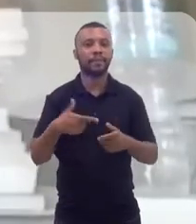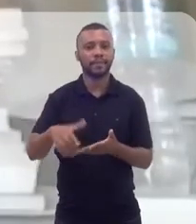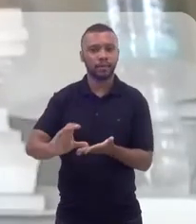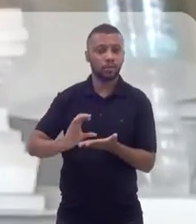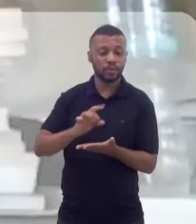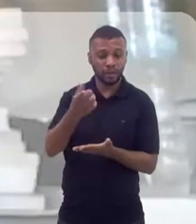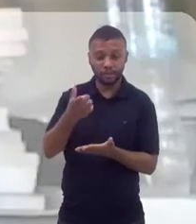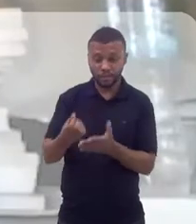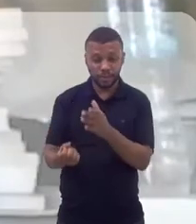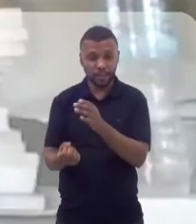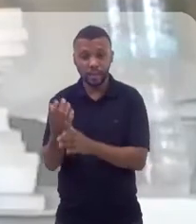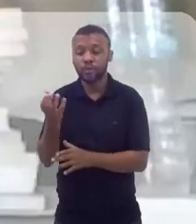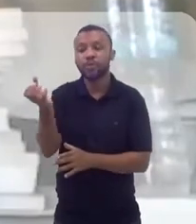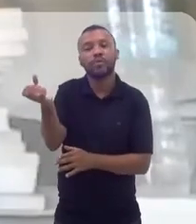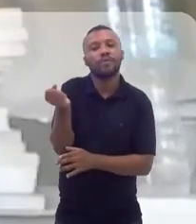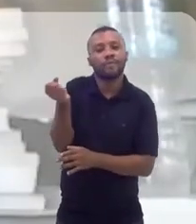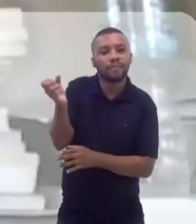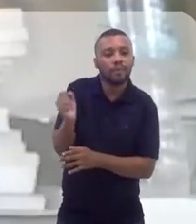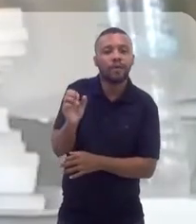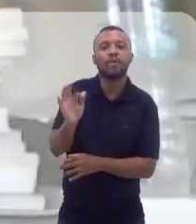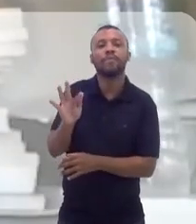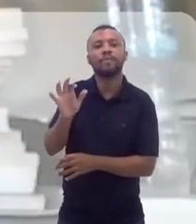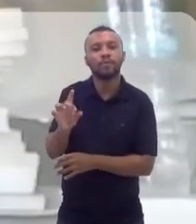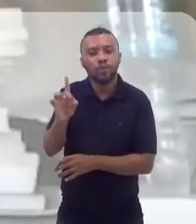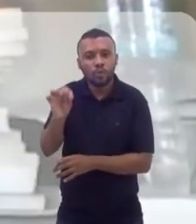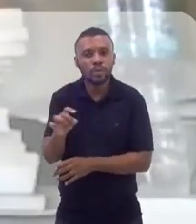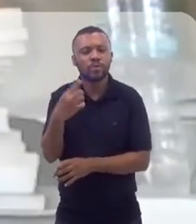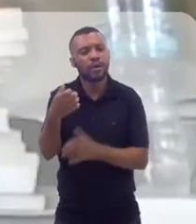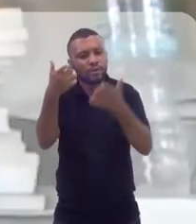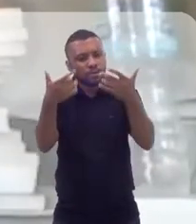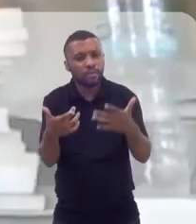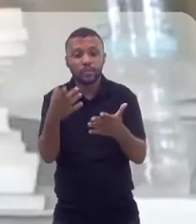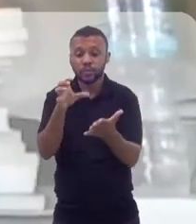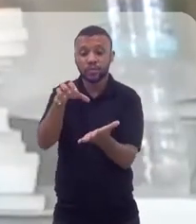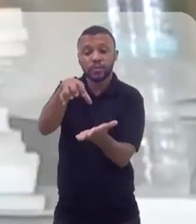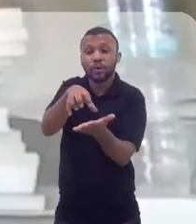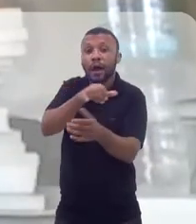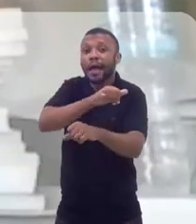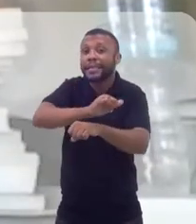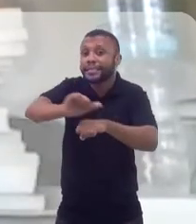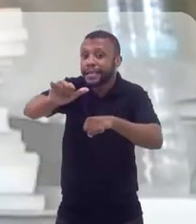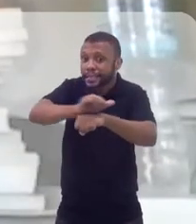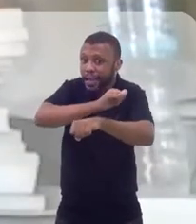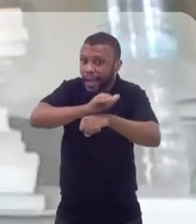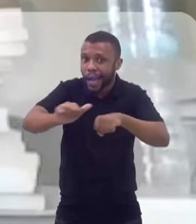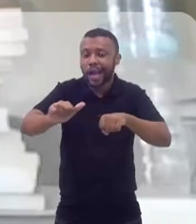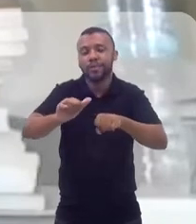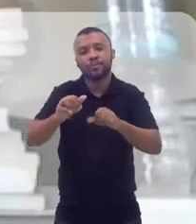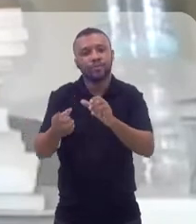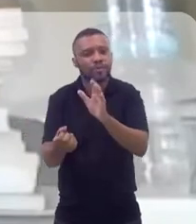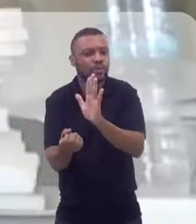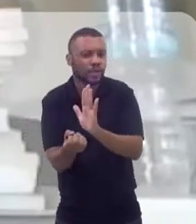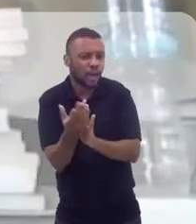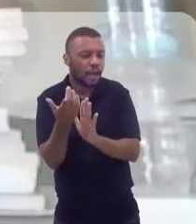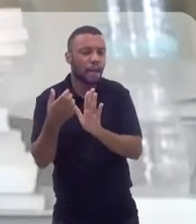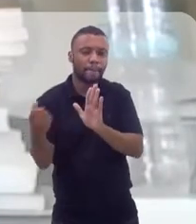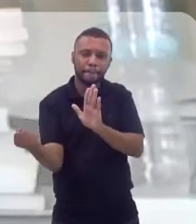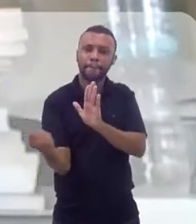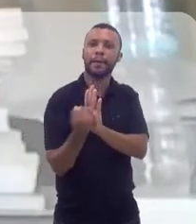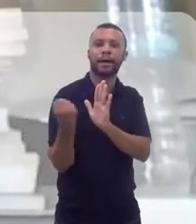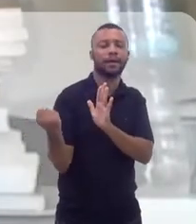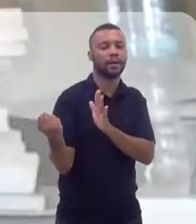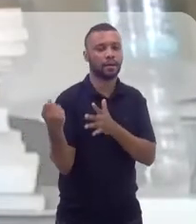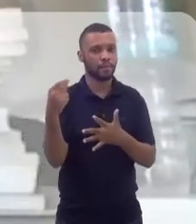essa rubrica, ou a criação de um fundo, gente, a gente está falando de um setor altamente estratégico, né? Que gera marca, tem vários